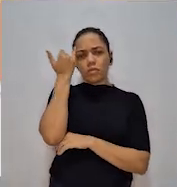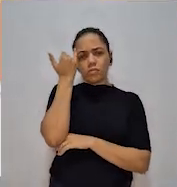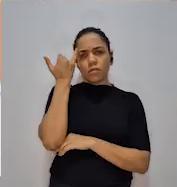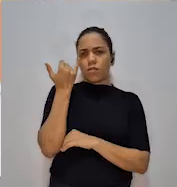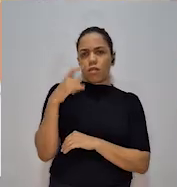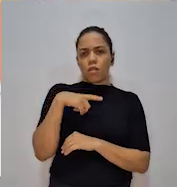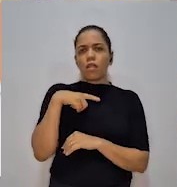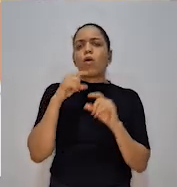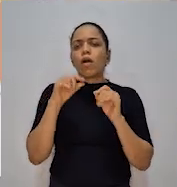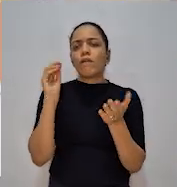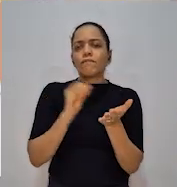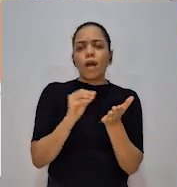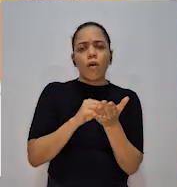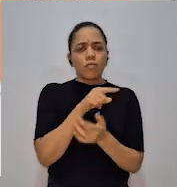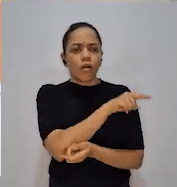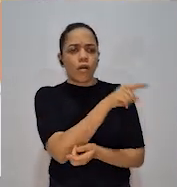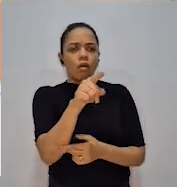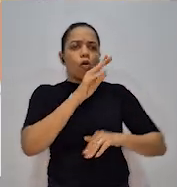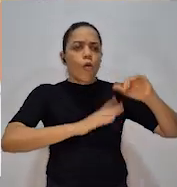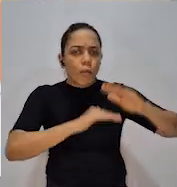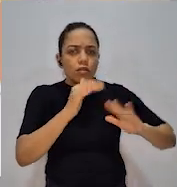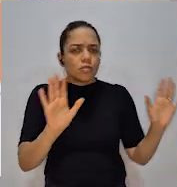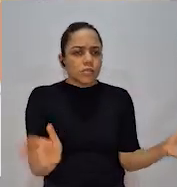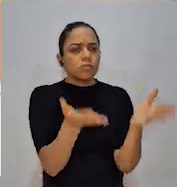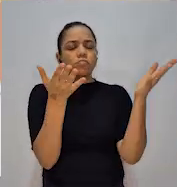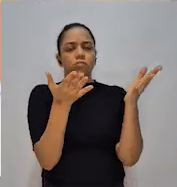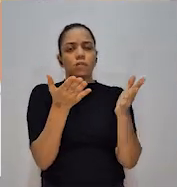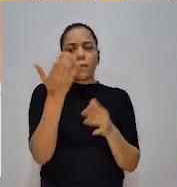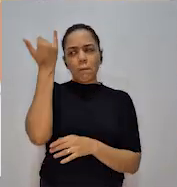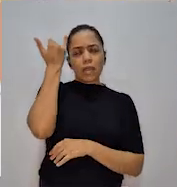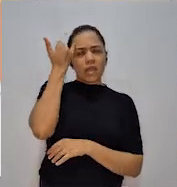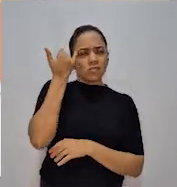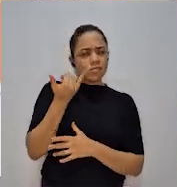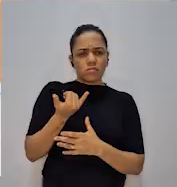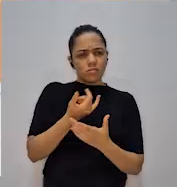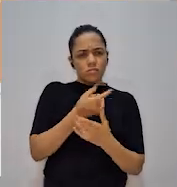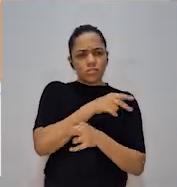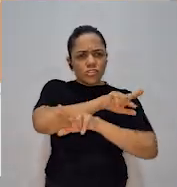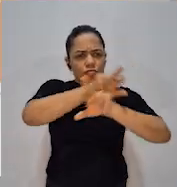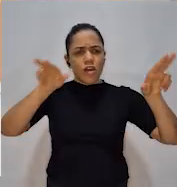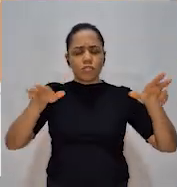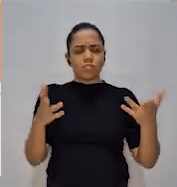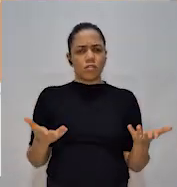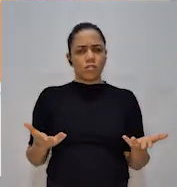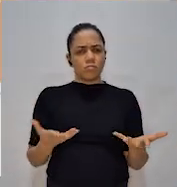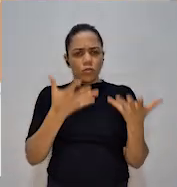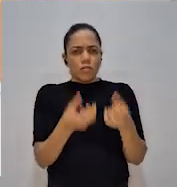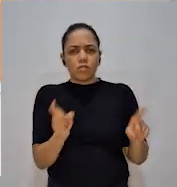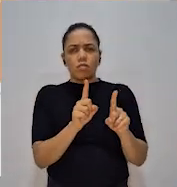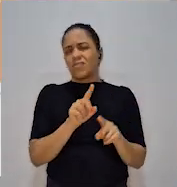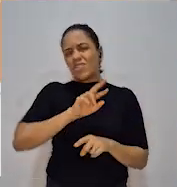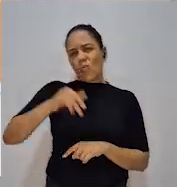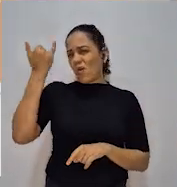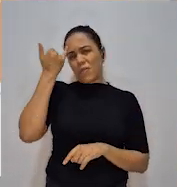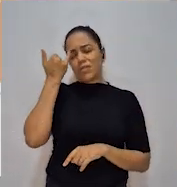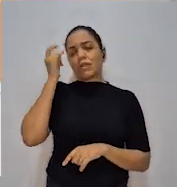as competências e talentos de cada pessoa. Mas não é preguiça, a gente sabe o nome, é preconceito mesmo, né? É algo que eu não sei como lidar e, de